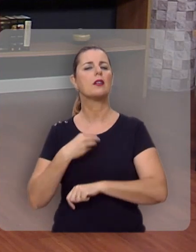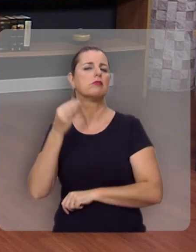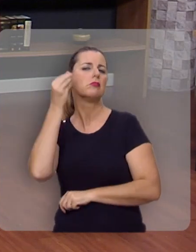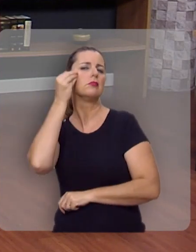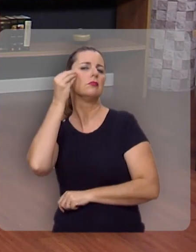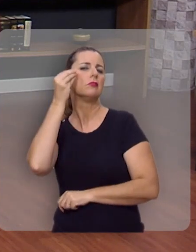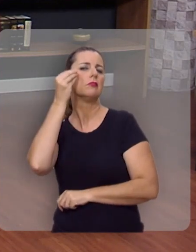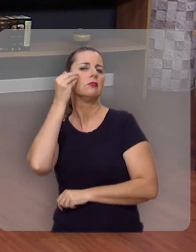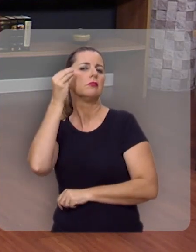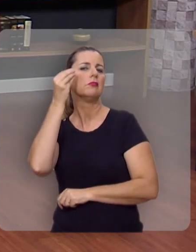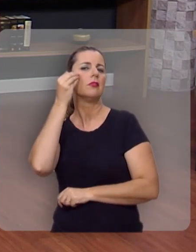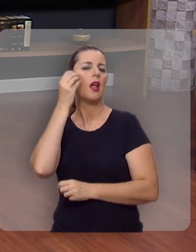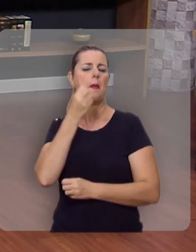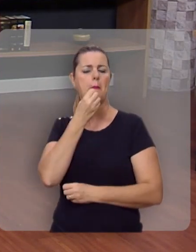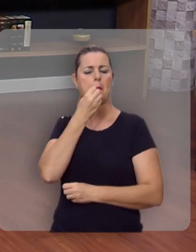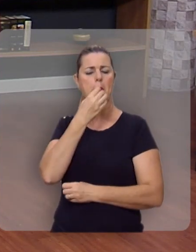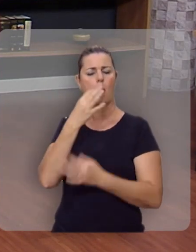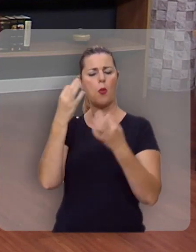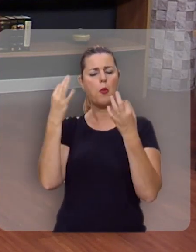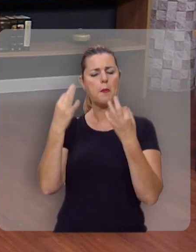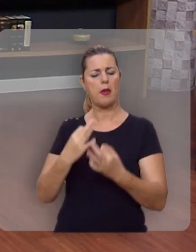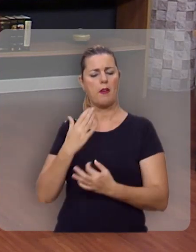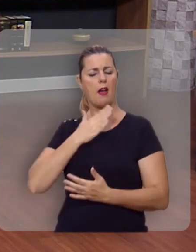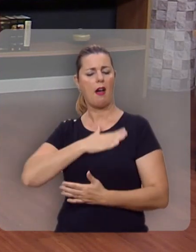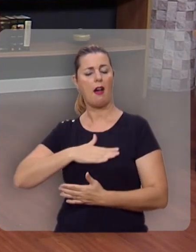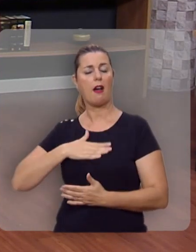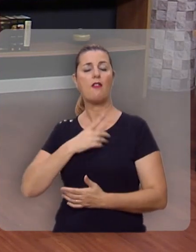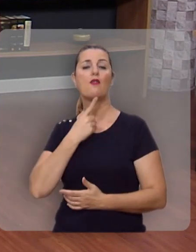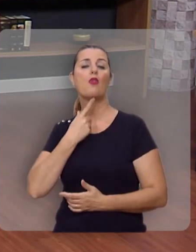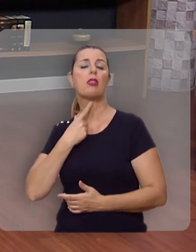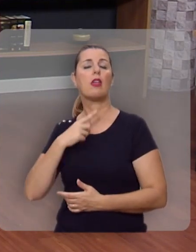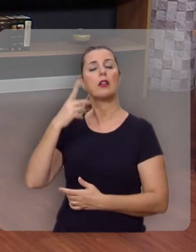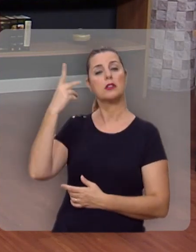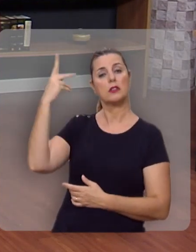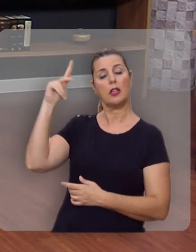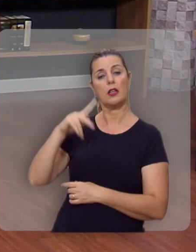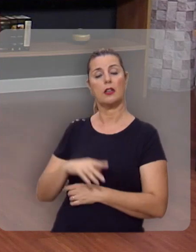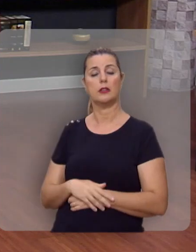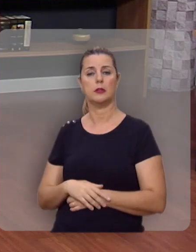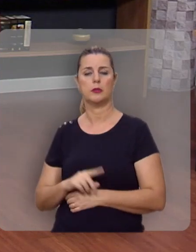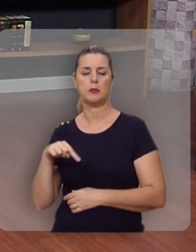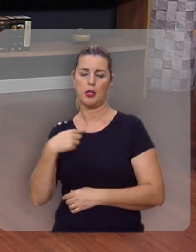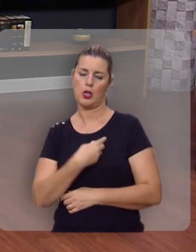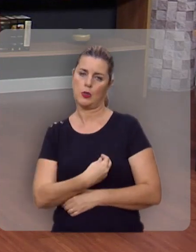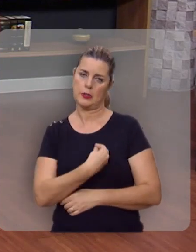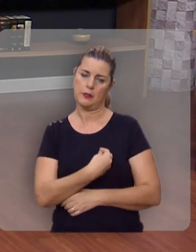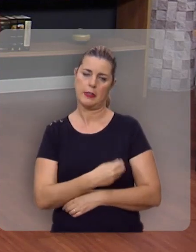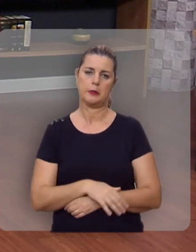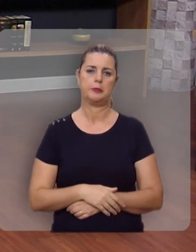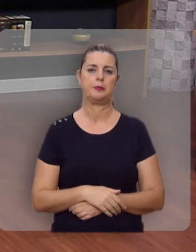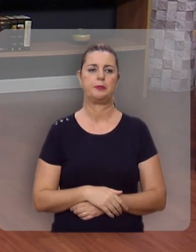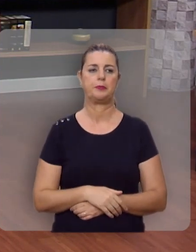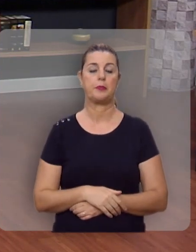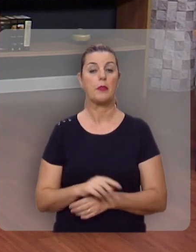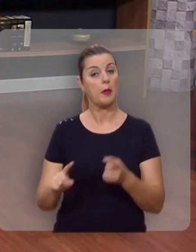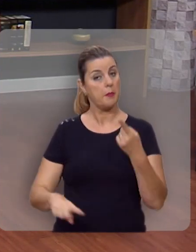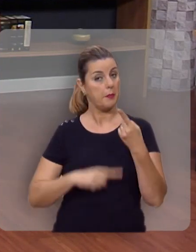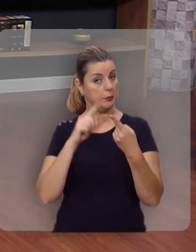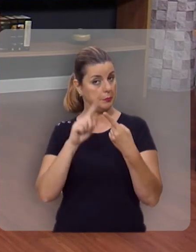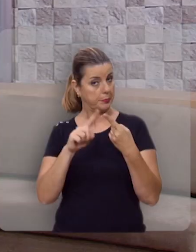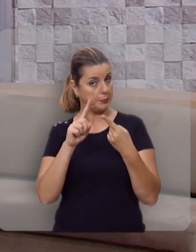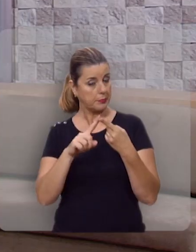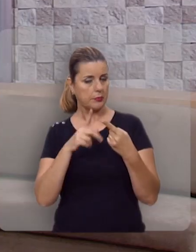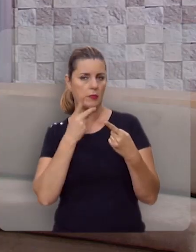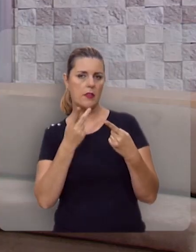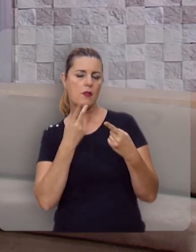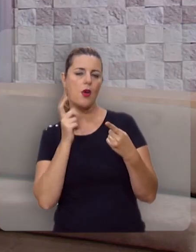de experimentar a boa, agradável e perfeita vontade de Deus para a nossa vida. A primeira